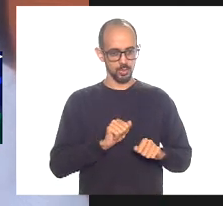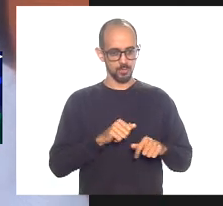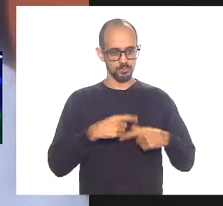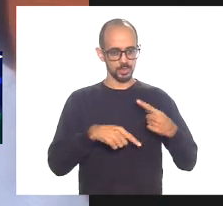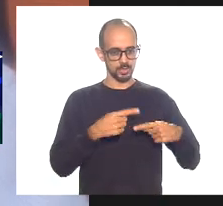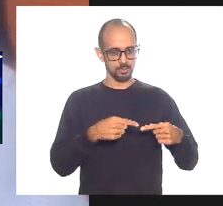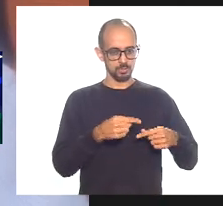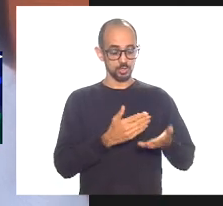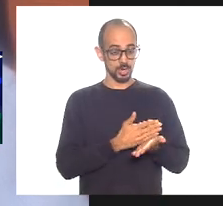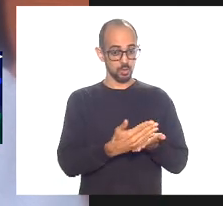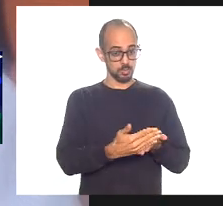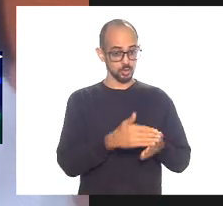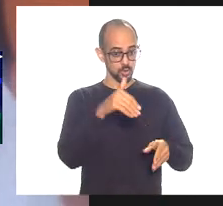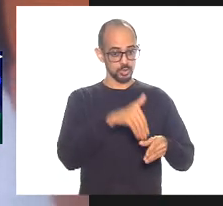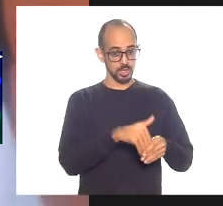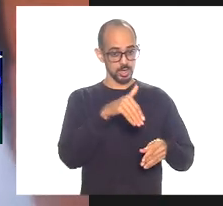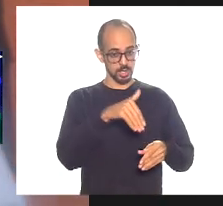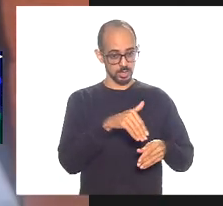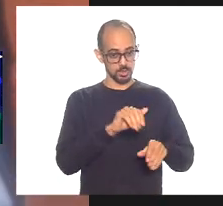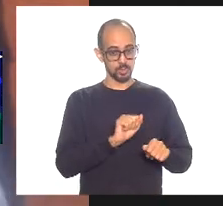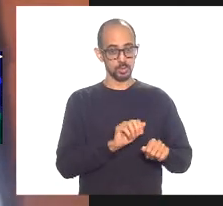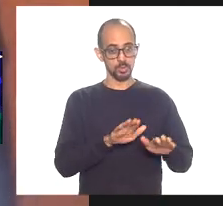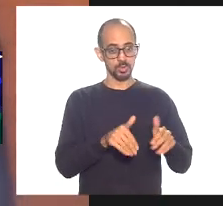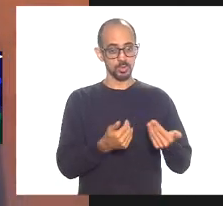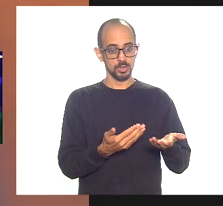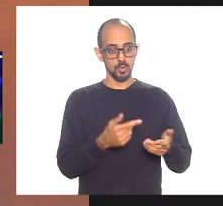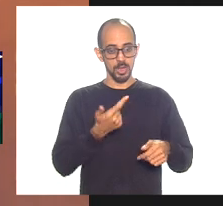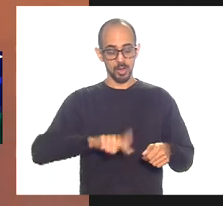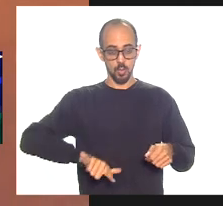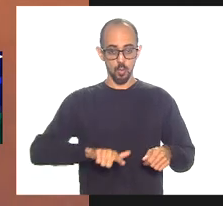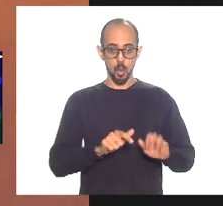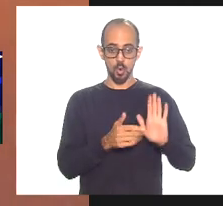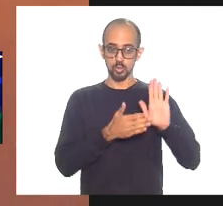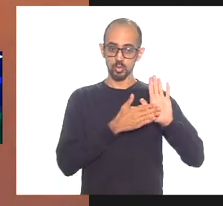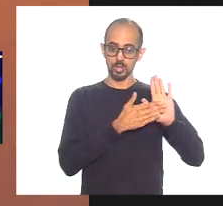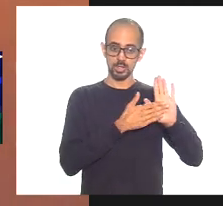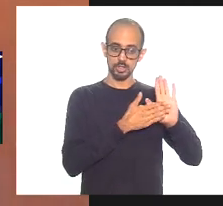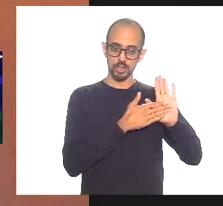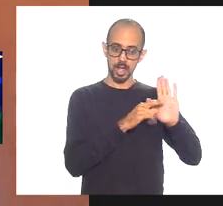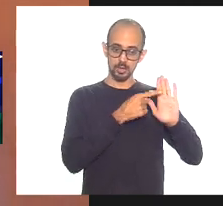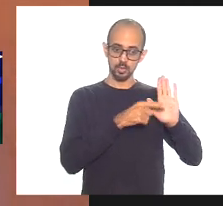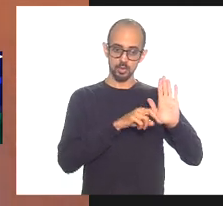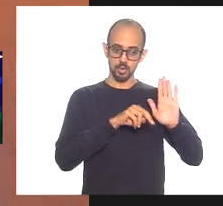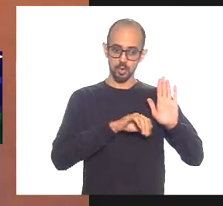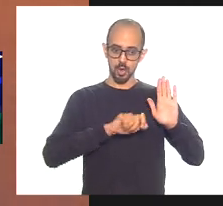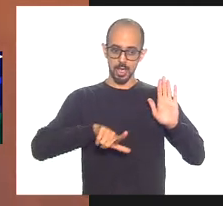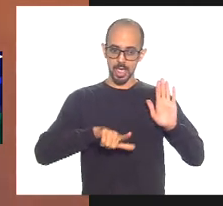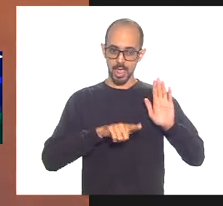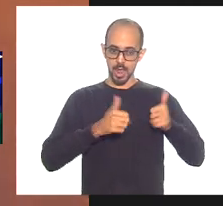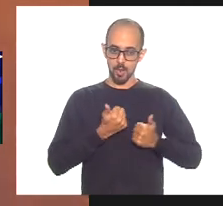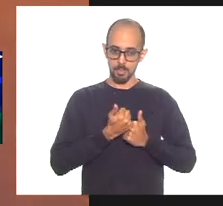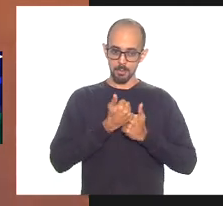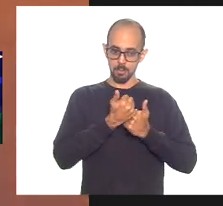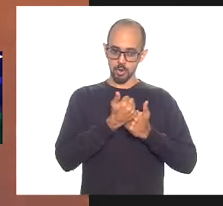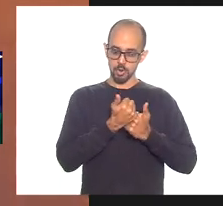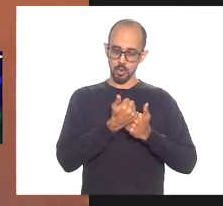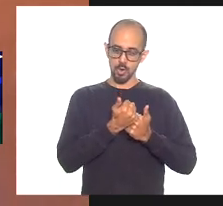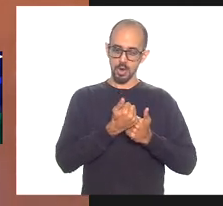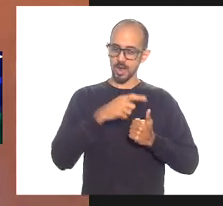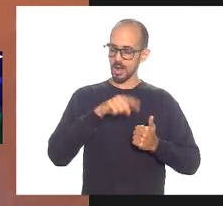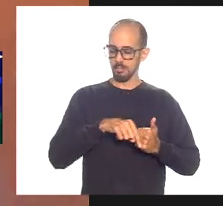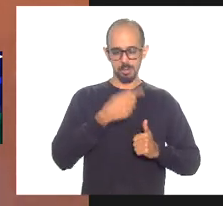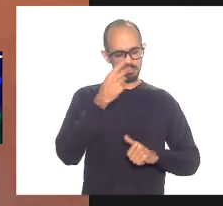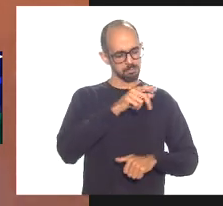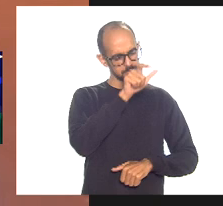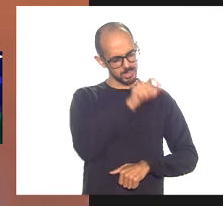passou a ser gay e na a outro candidato e o Noel de Carvalho minha furou e sempre falar 50